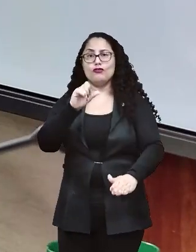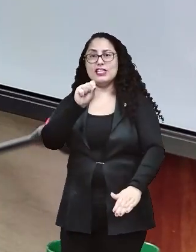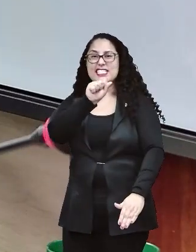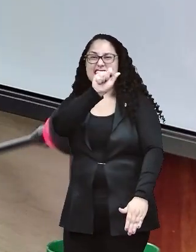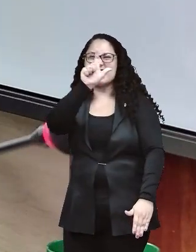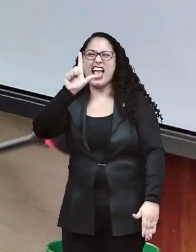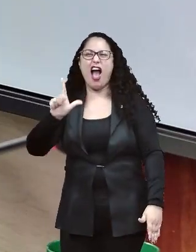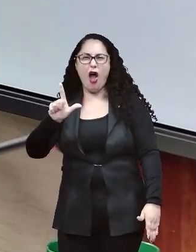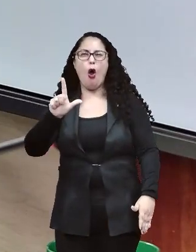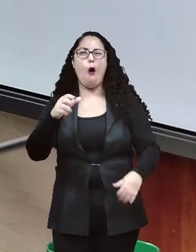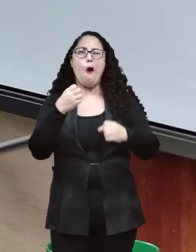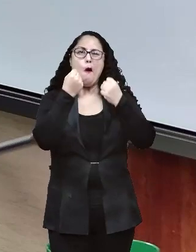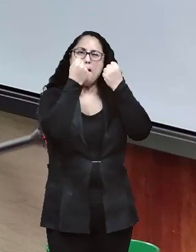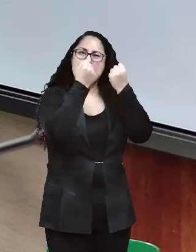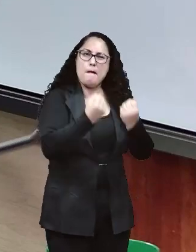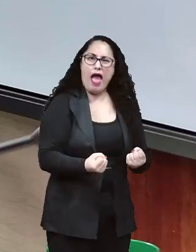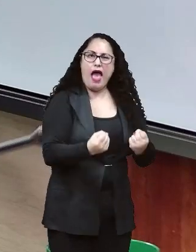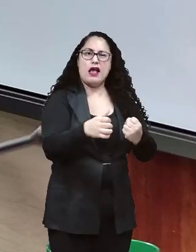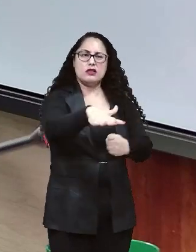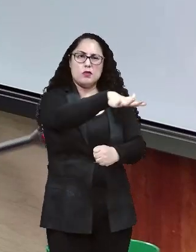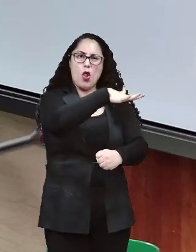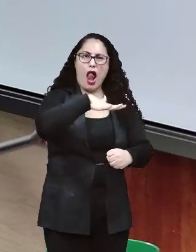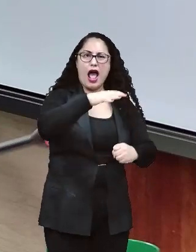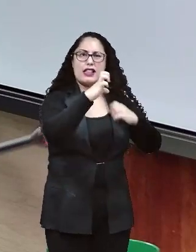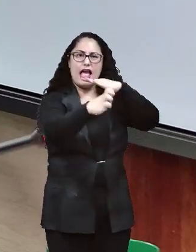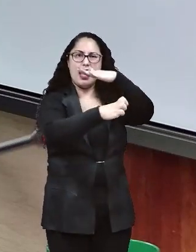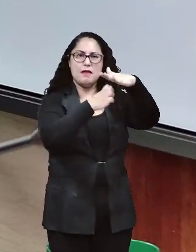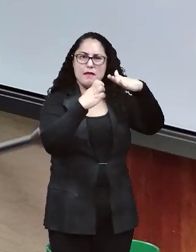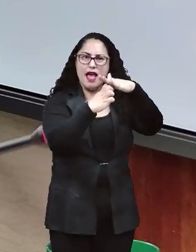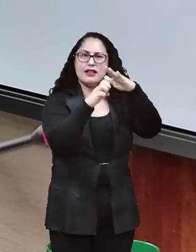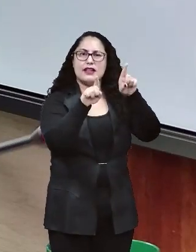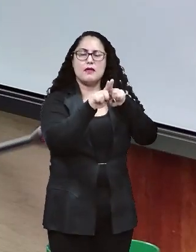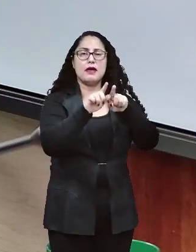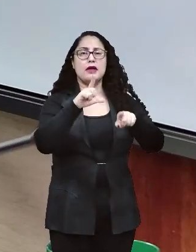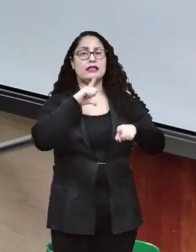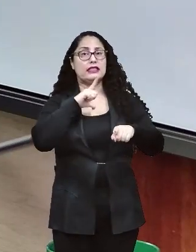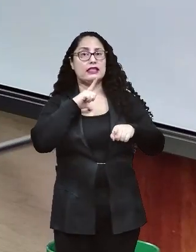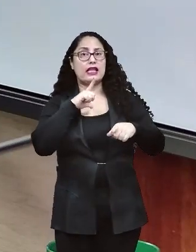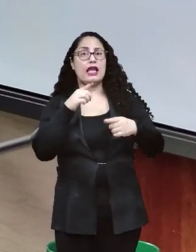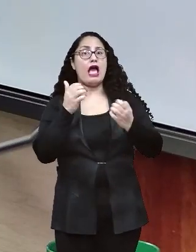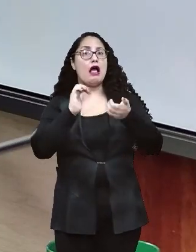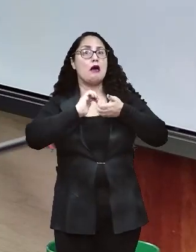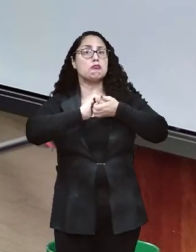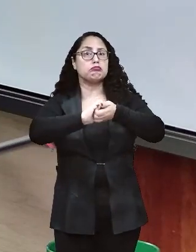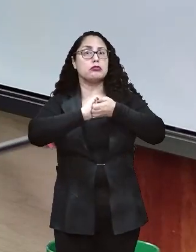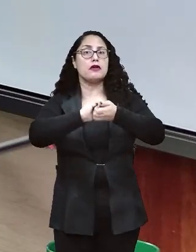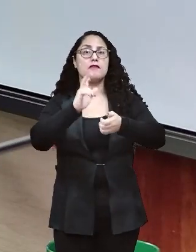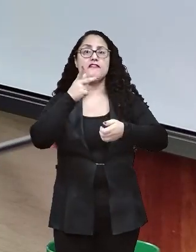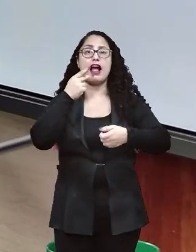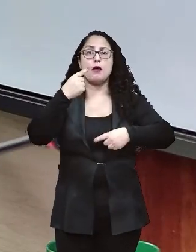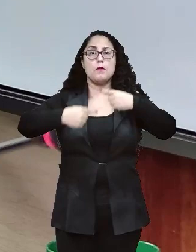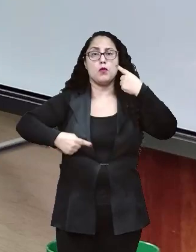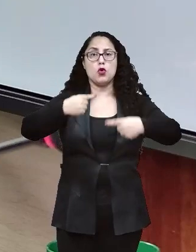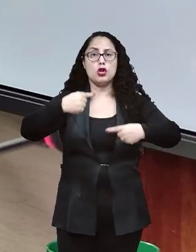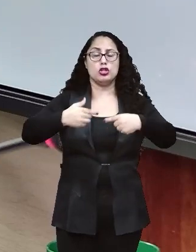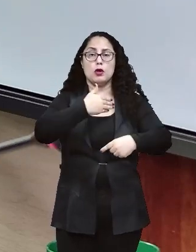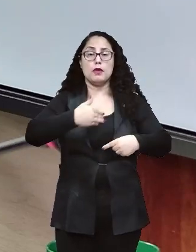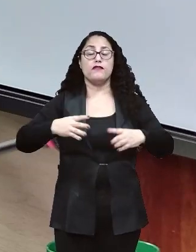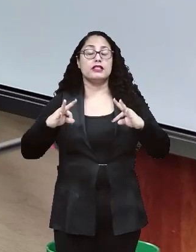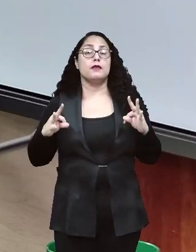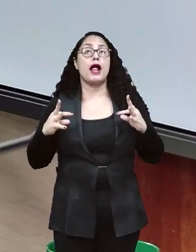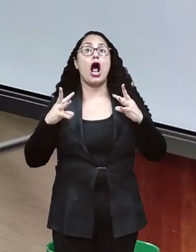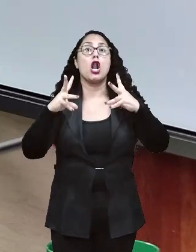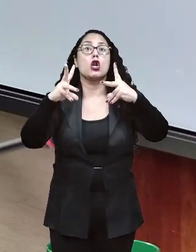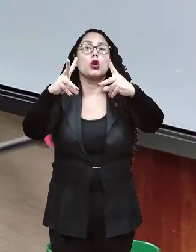que pesa para o lado, né, das empresas, mas havendo essa... Quando fala em política pública, isso vai ser para